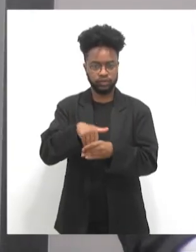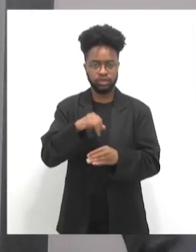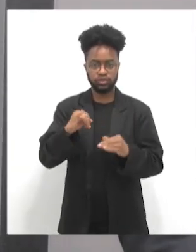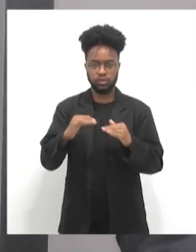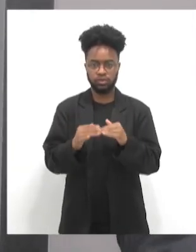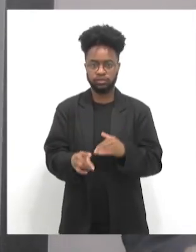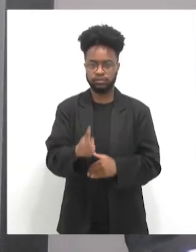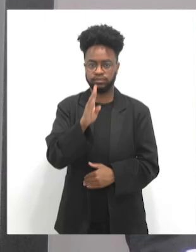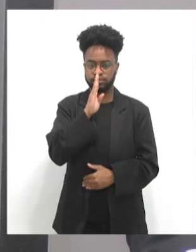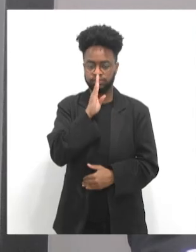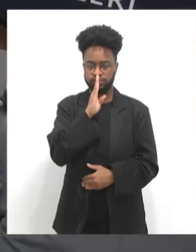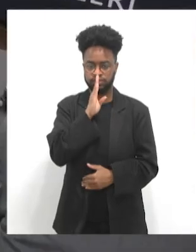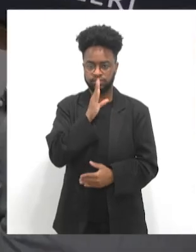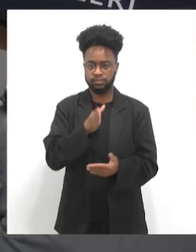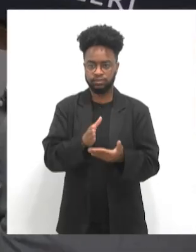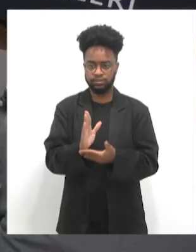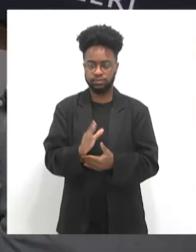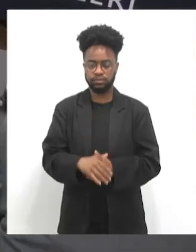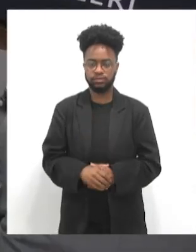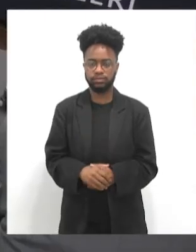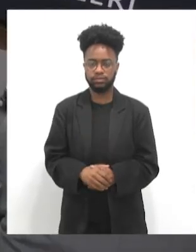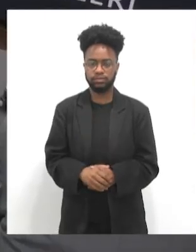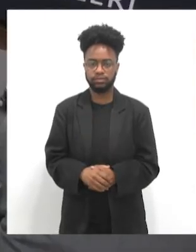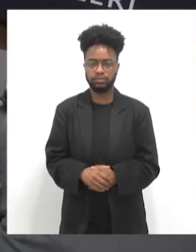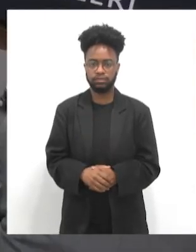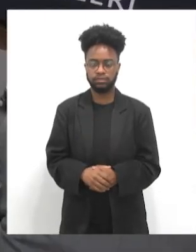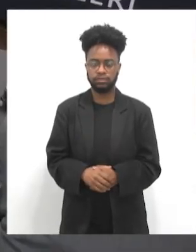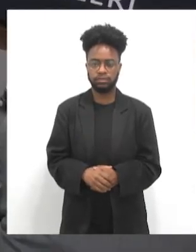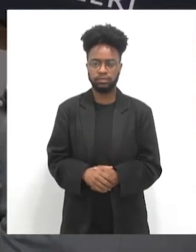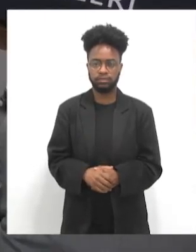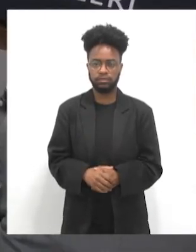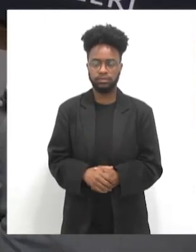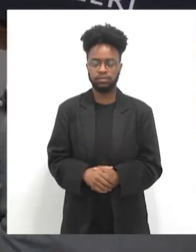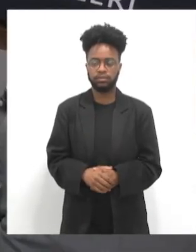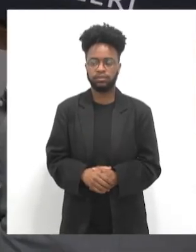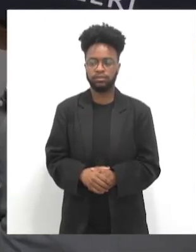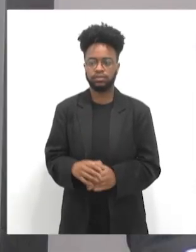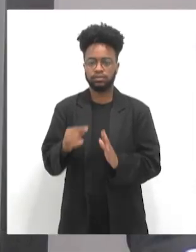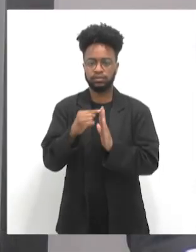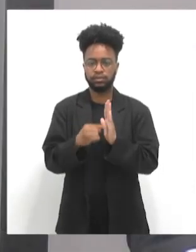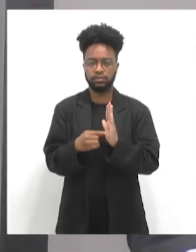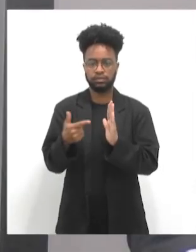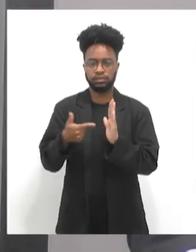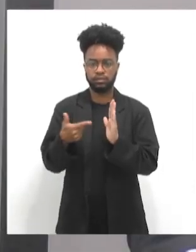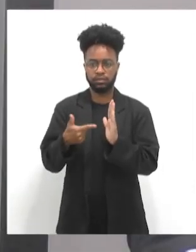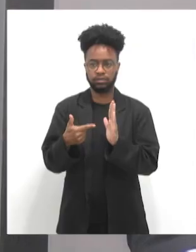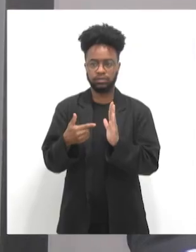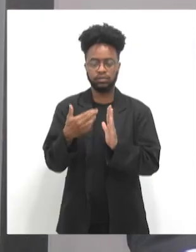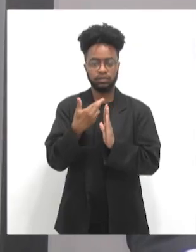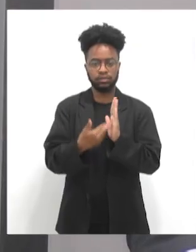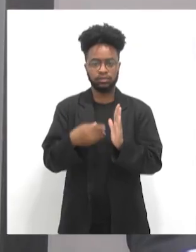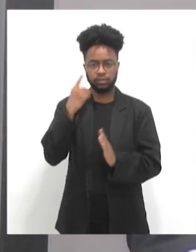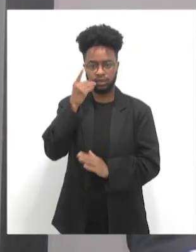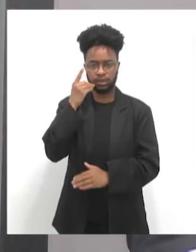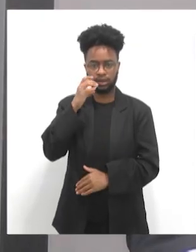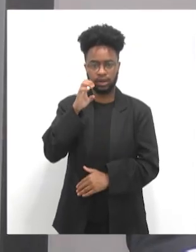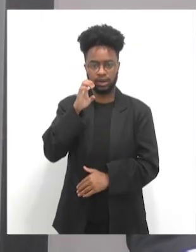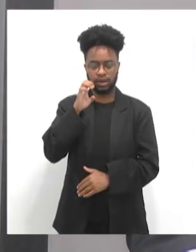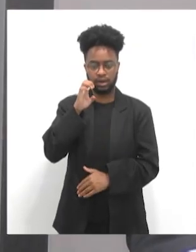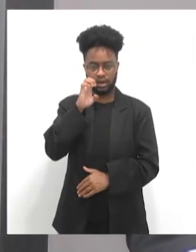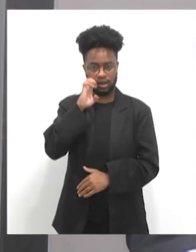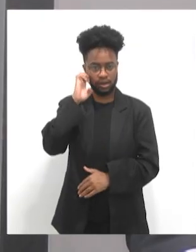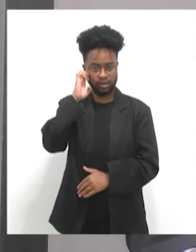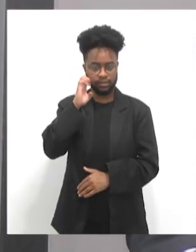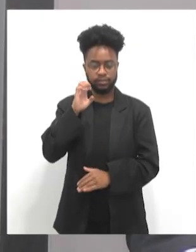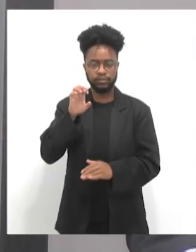aprovam permaneçam como estão. Aprovado. O item 2 da pauta, relatoria da deputada Élica Takimoto,